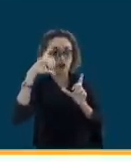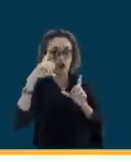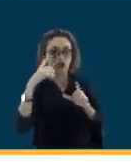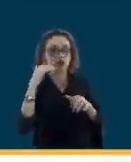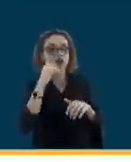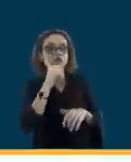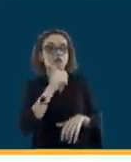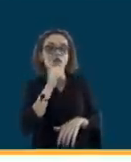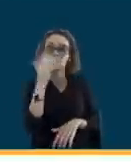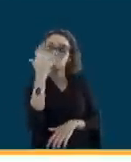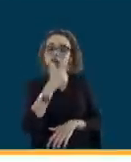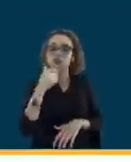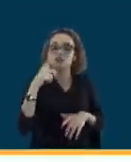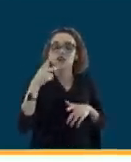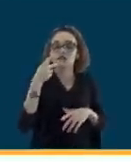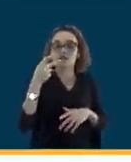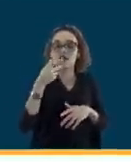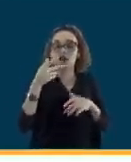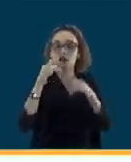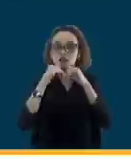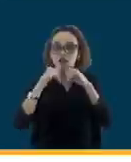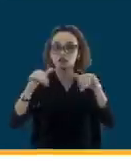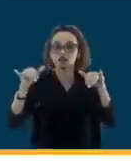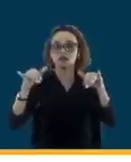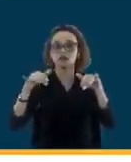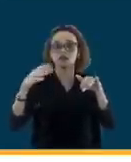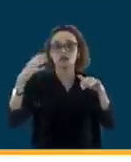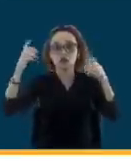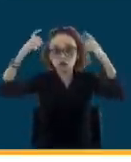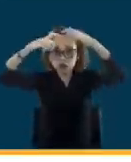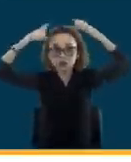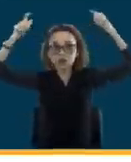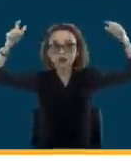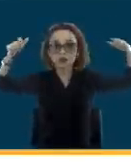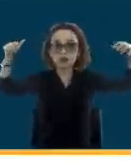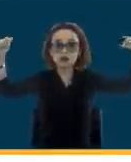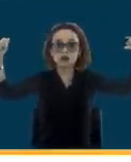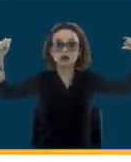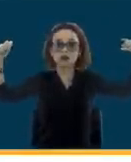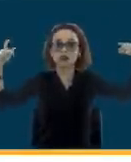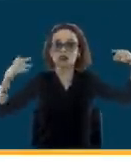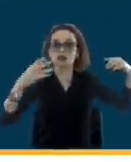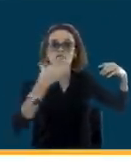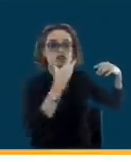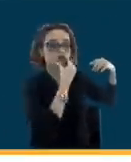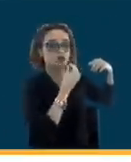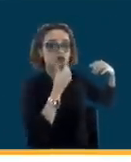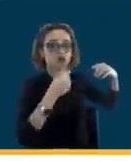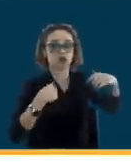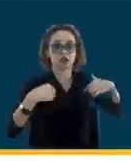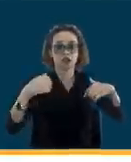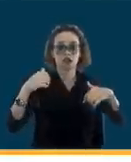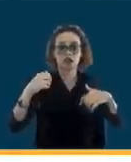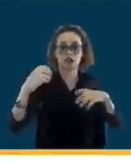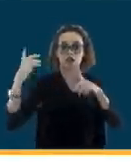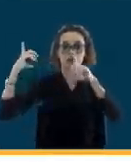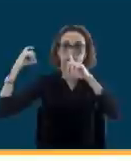de chapéus. Eu só vejo chapéus masculinos e uma mulher falando. Ela é fotografada de costas.